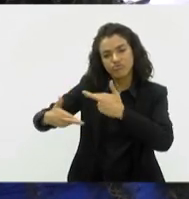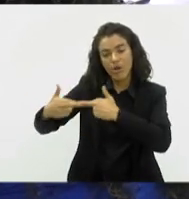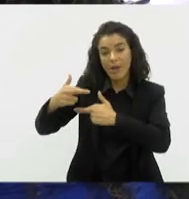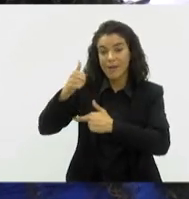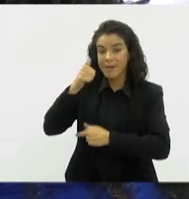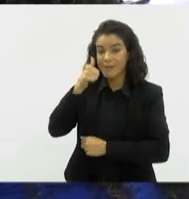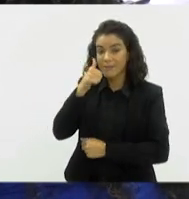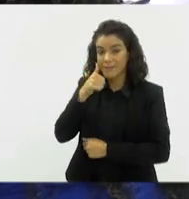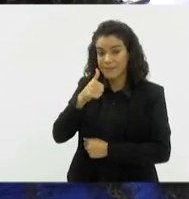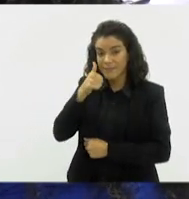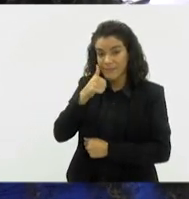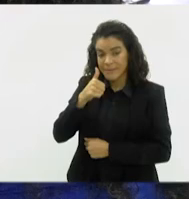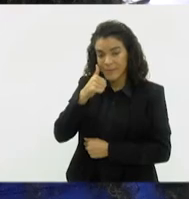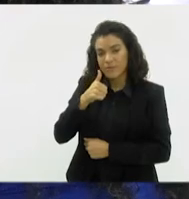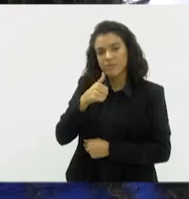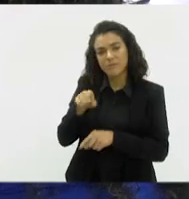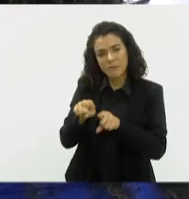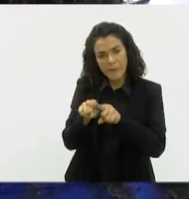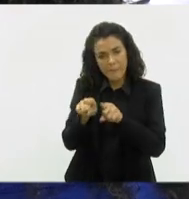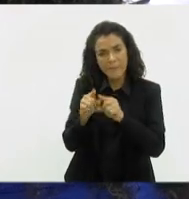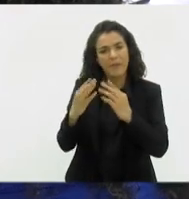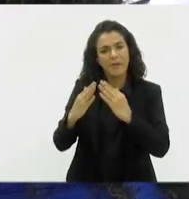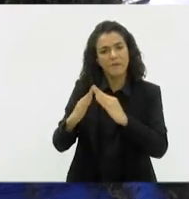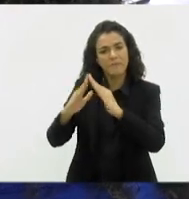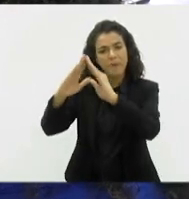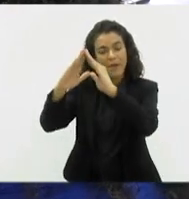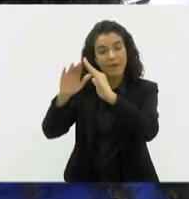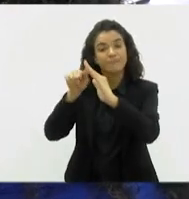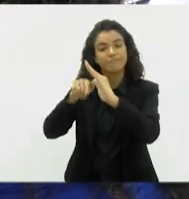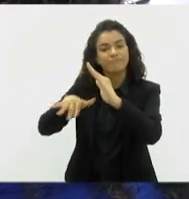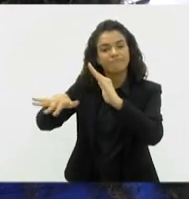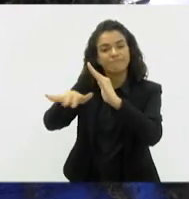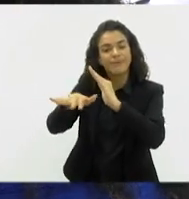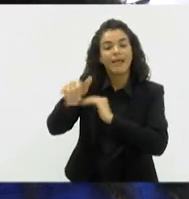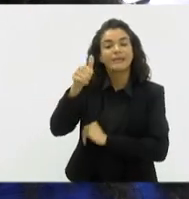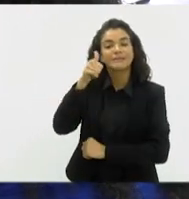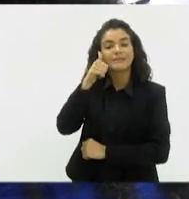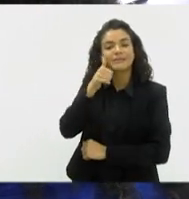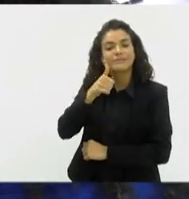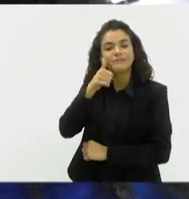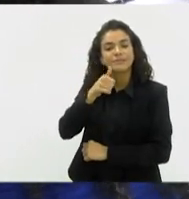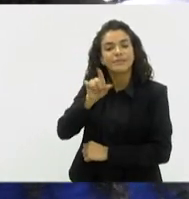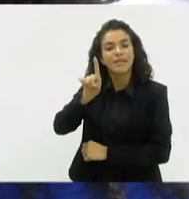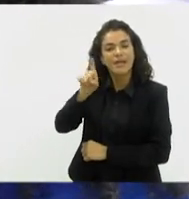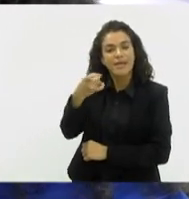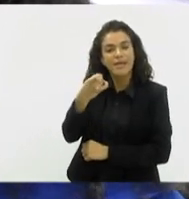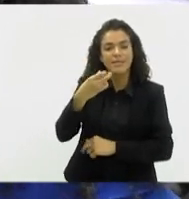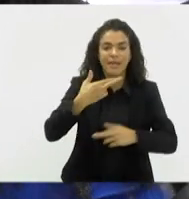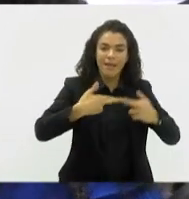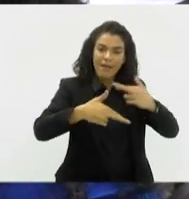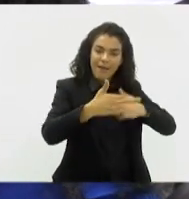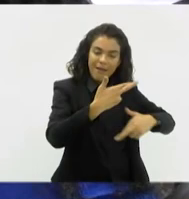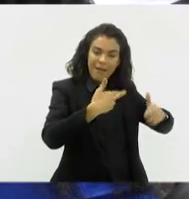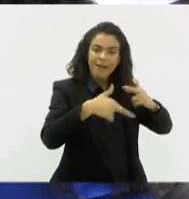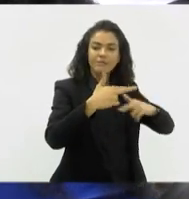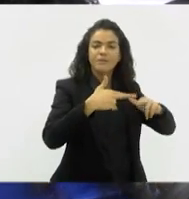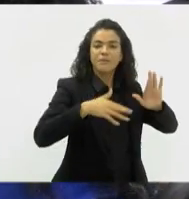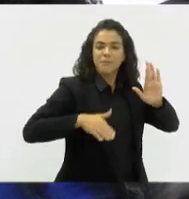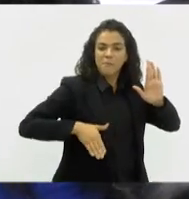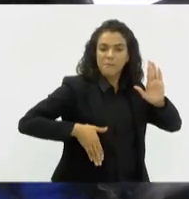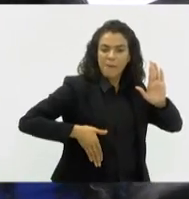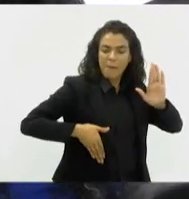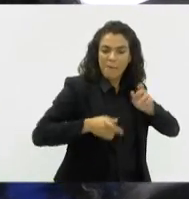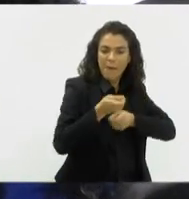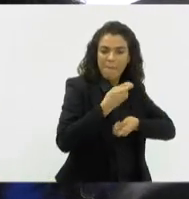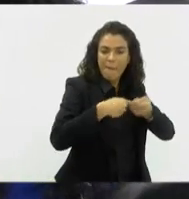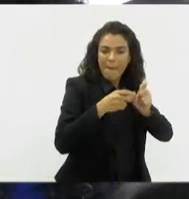menina da favela, e que essa menina tinha tido um relacionamento com um traficante da favela.